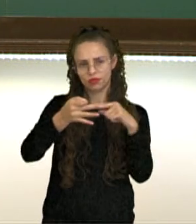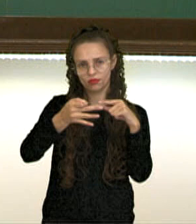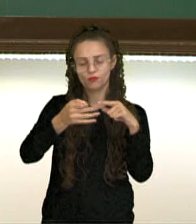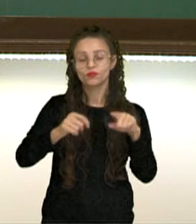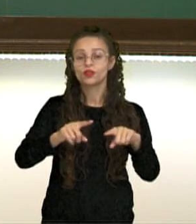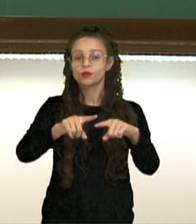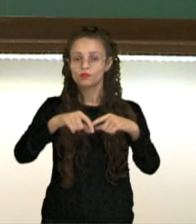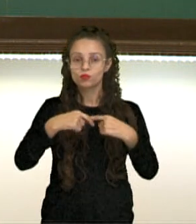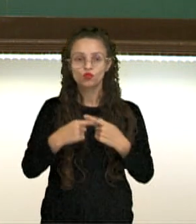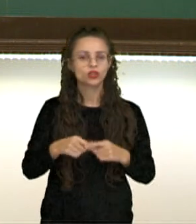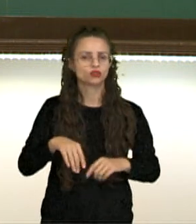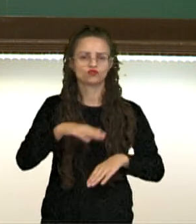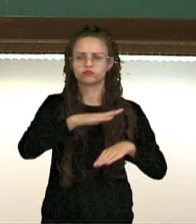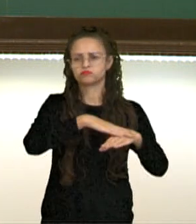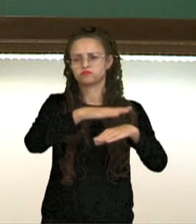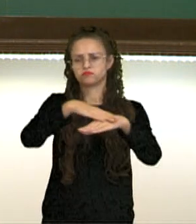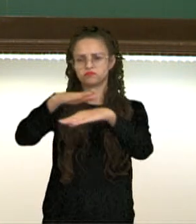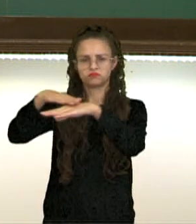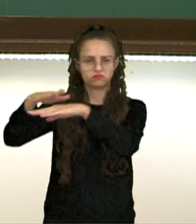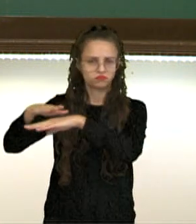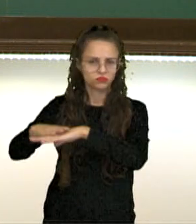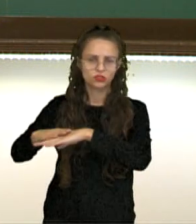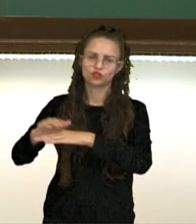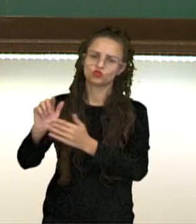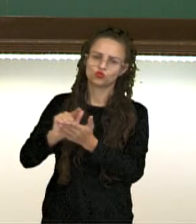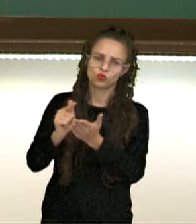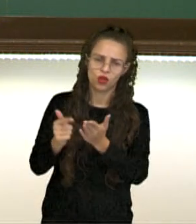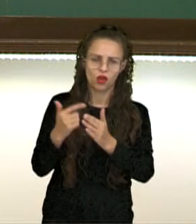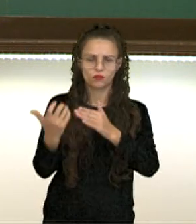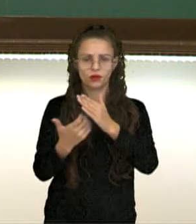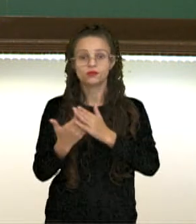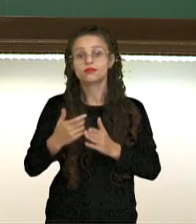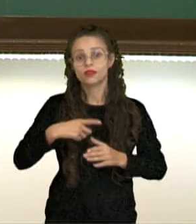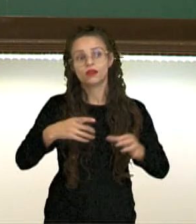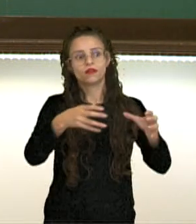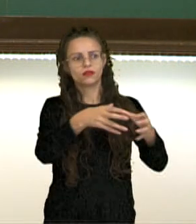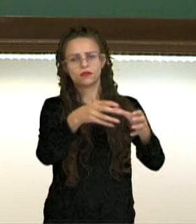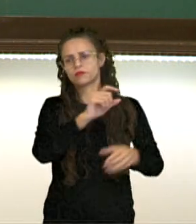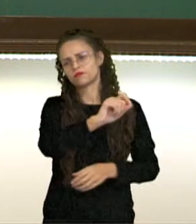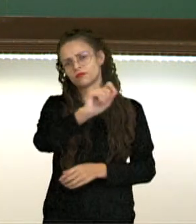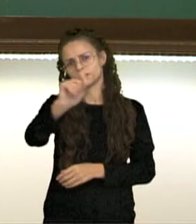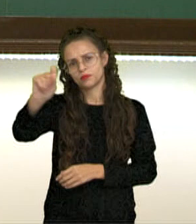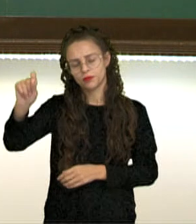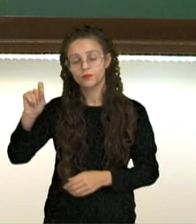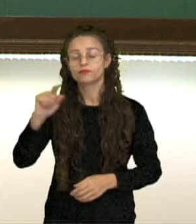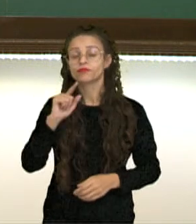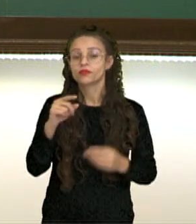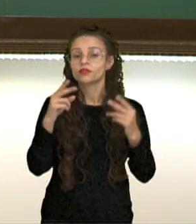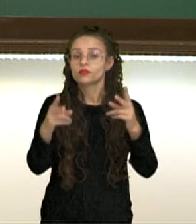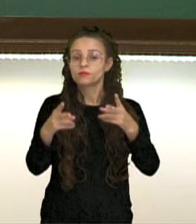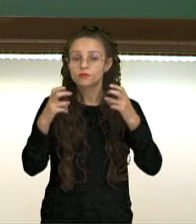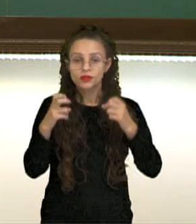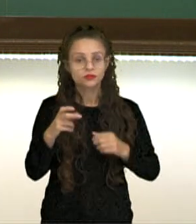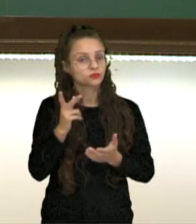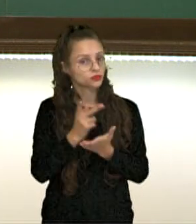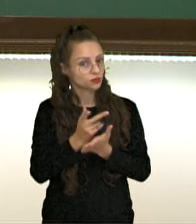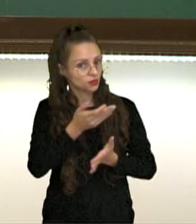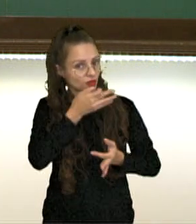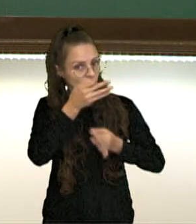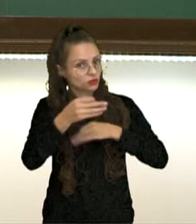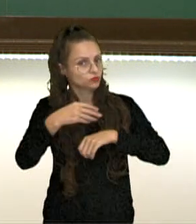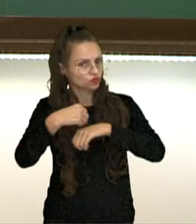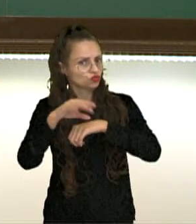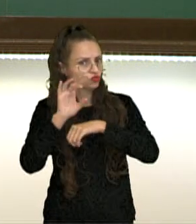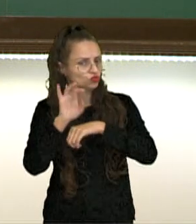cada veículo tem a sua equipe que compõe o editorial. Então, observe sempre os argumentos, minha